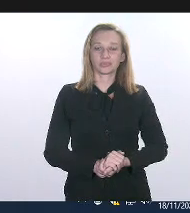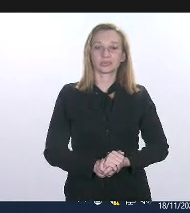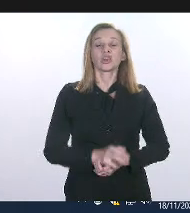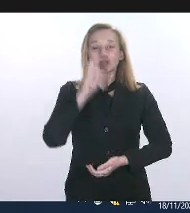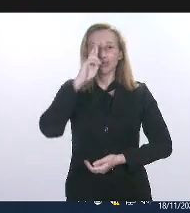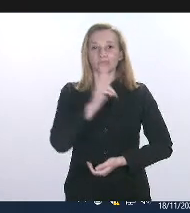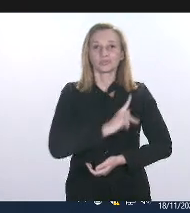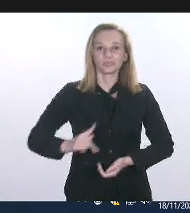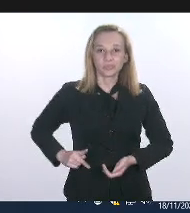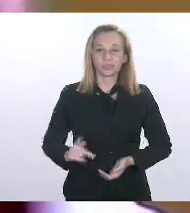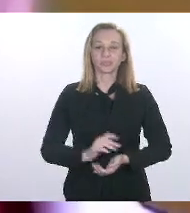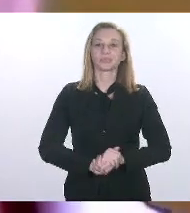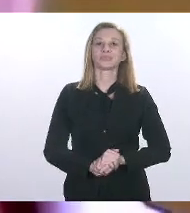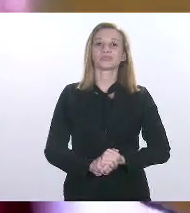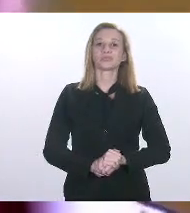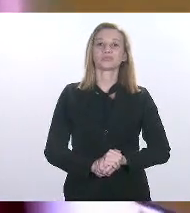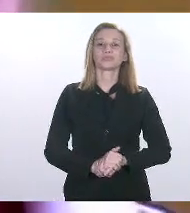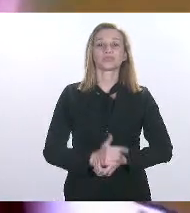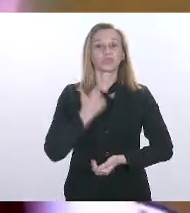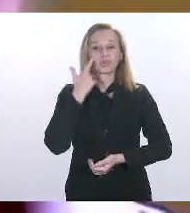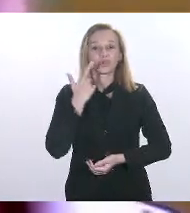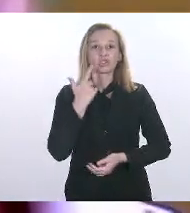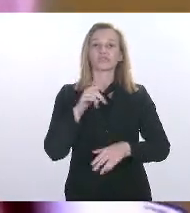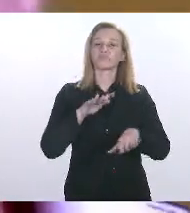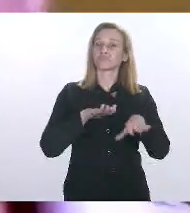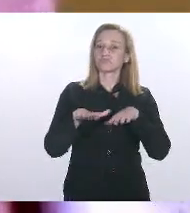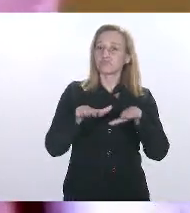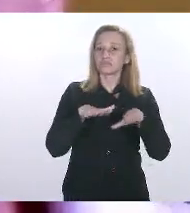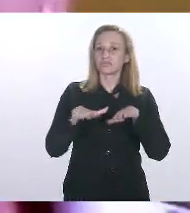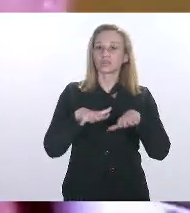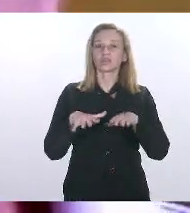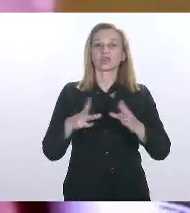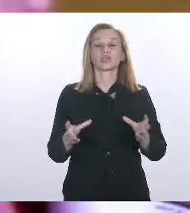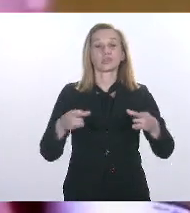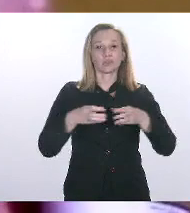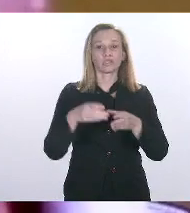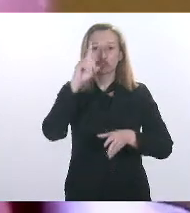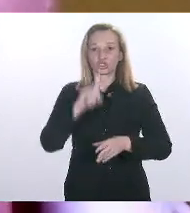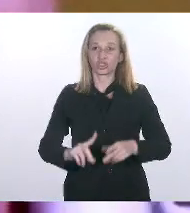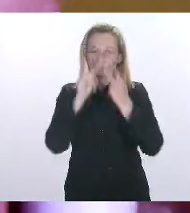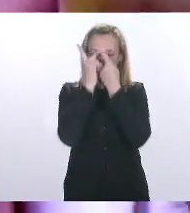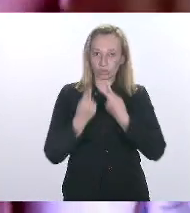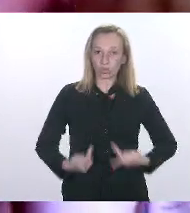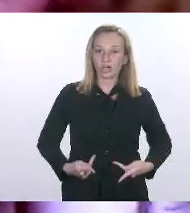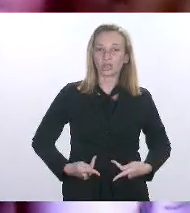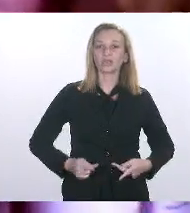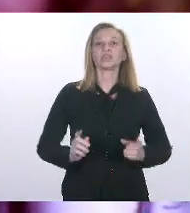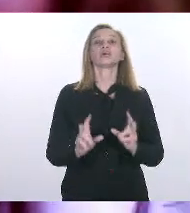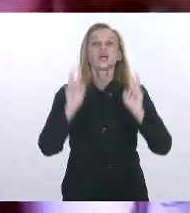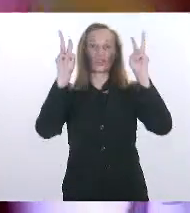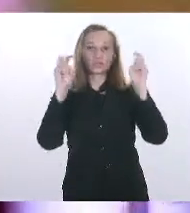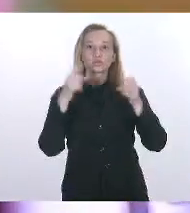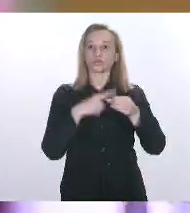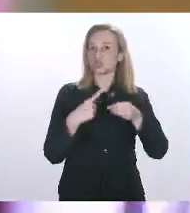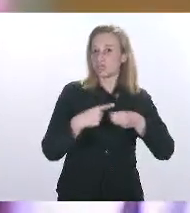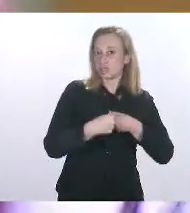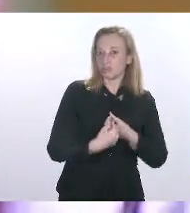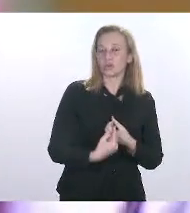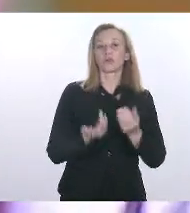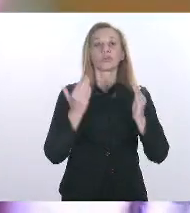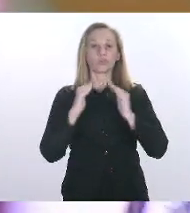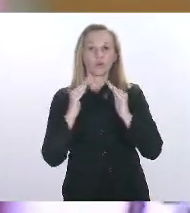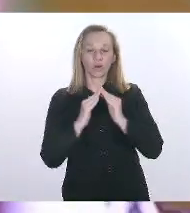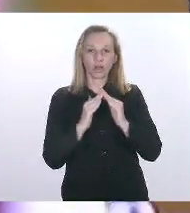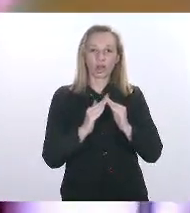Senhor presidente, tendo em vista as manifestações da Comissão de Direitos Humanos, da Comissão de Assuntos Municipais, Habitação e